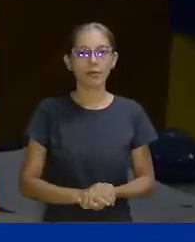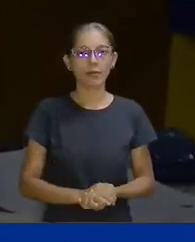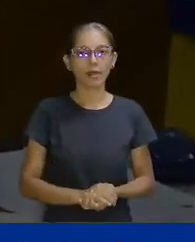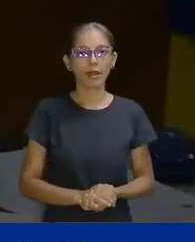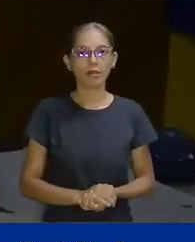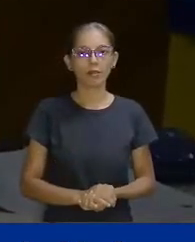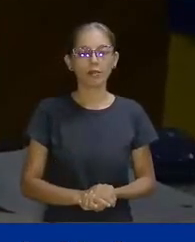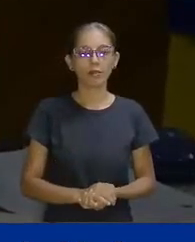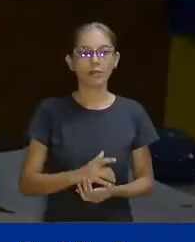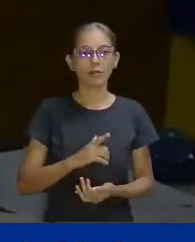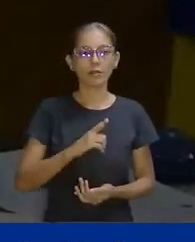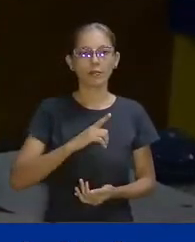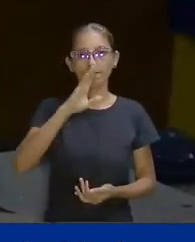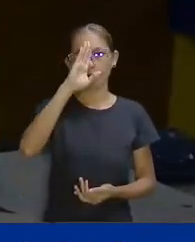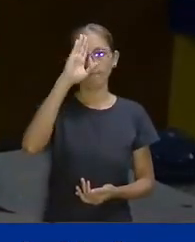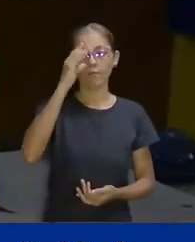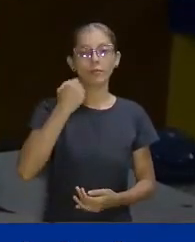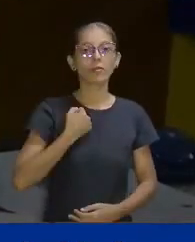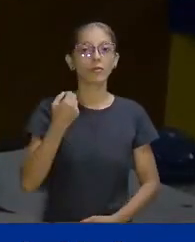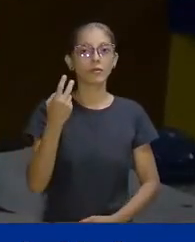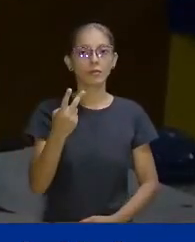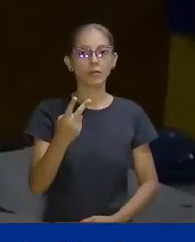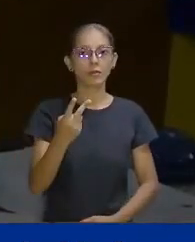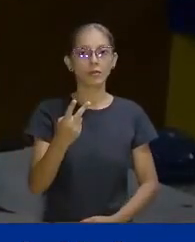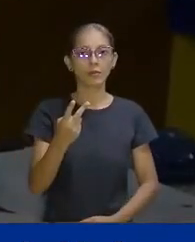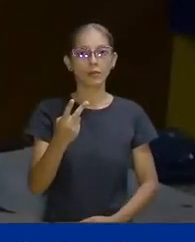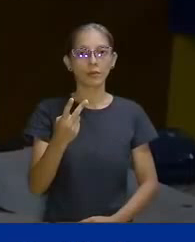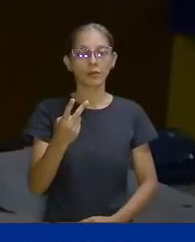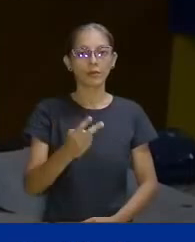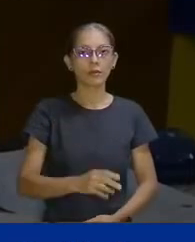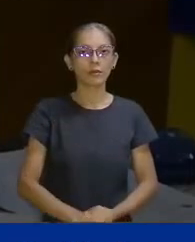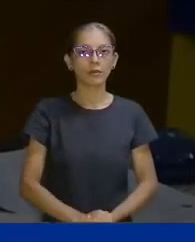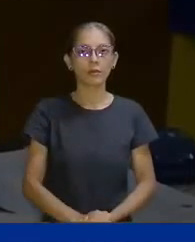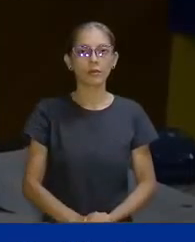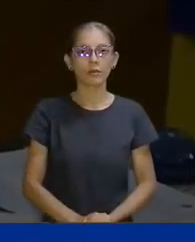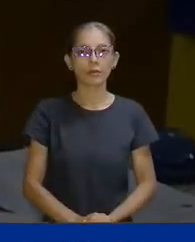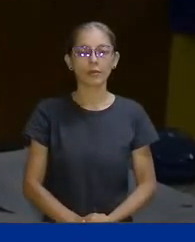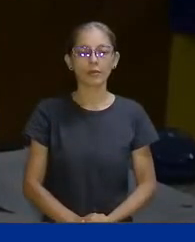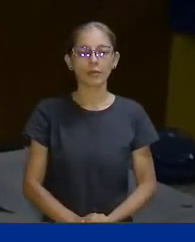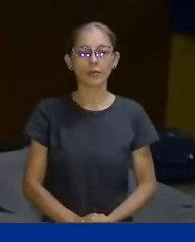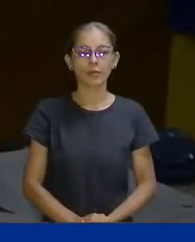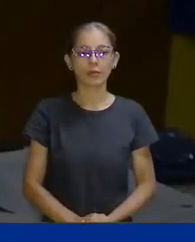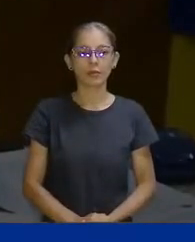prioridade no item 2 da pauta. Aliás, é no item...